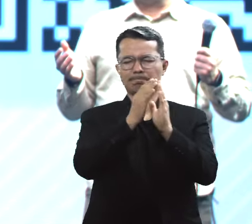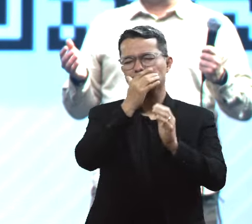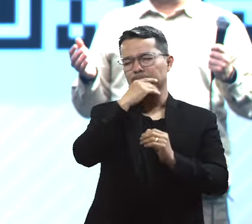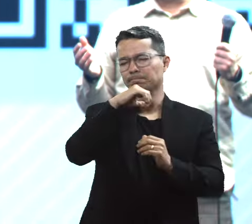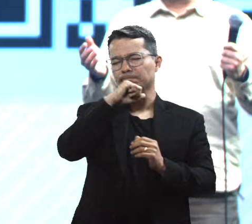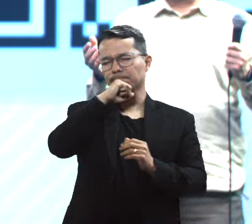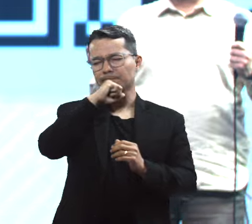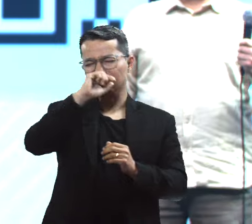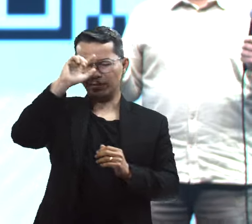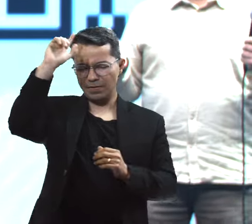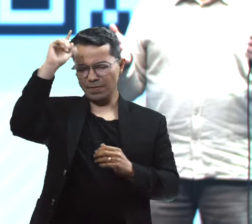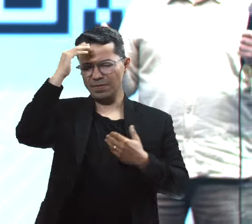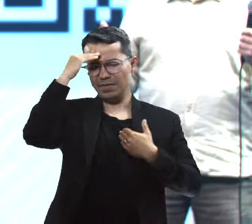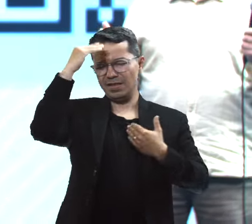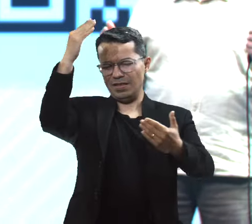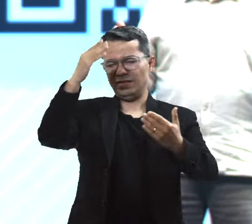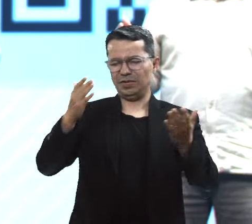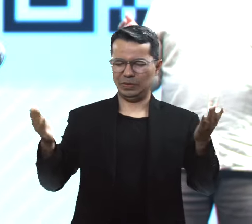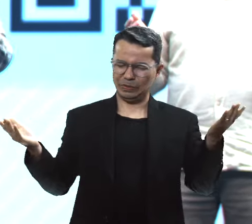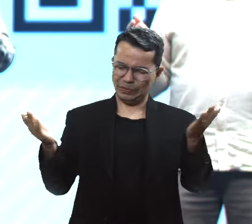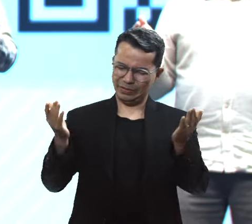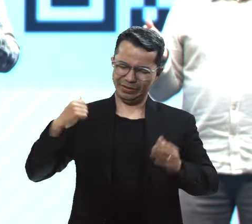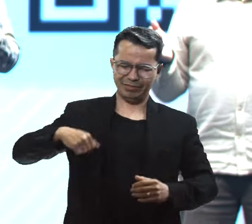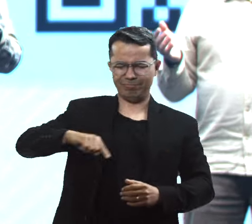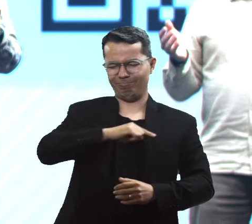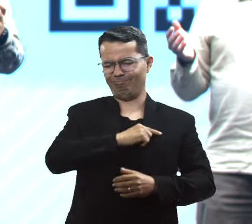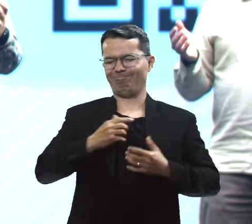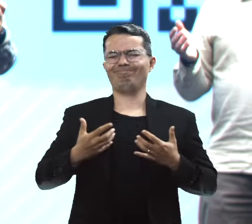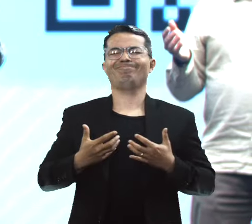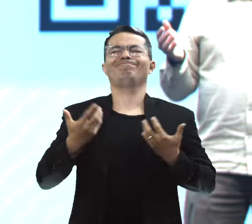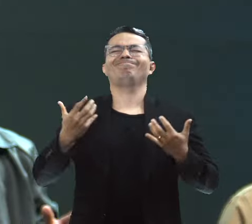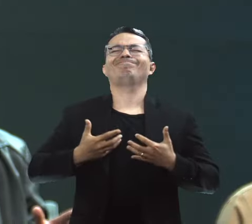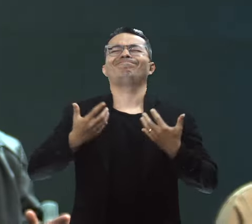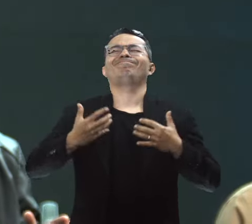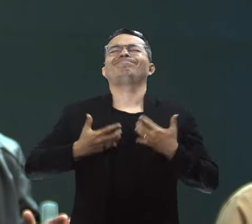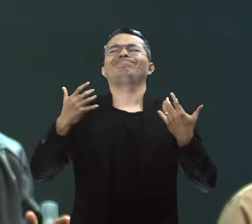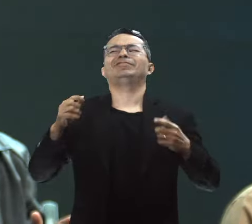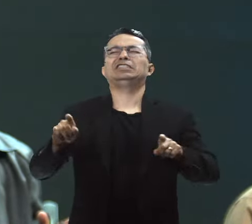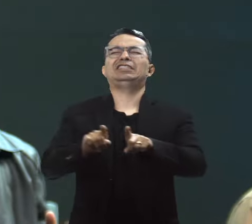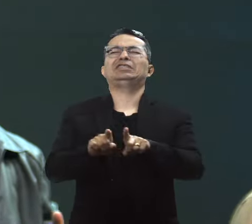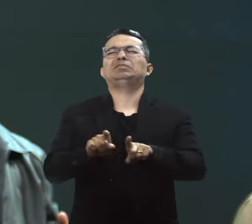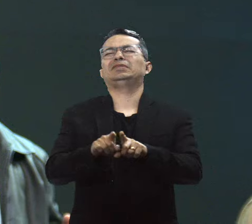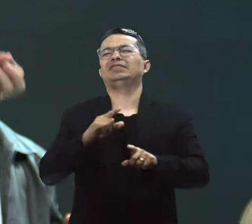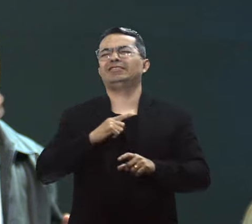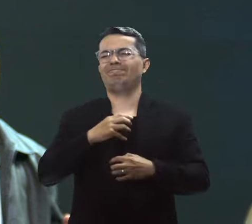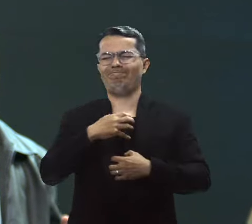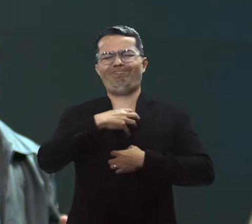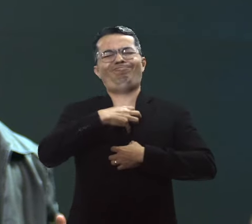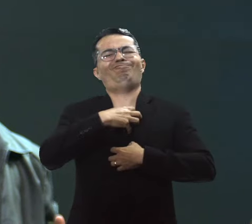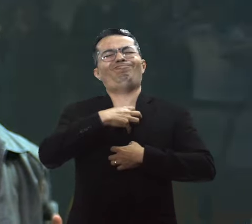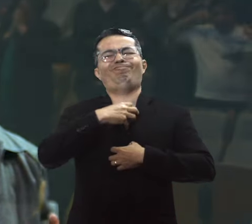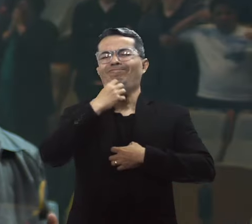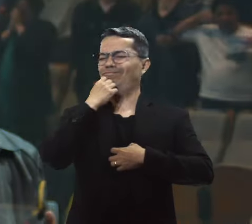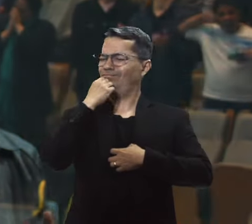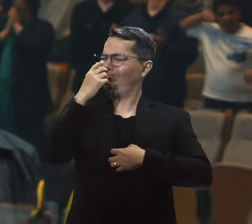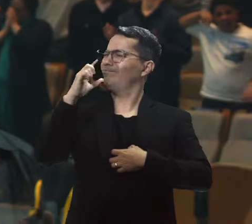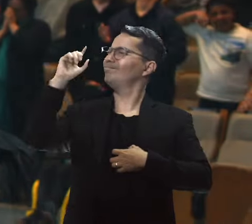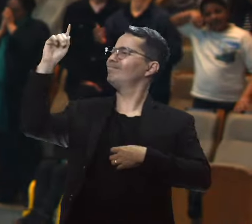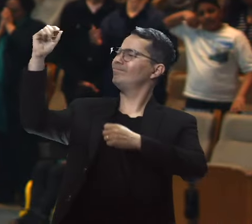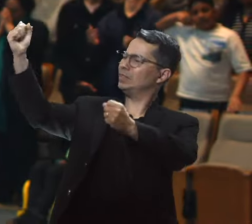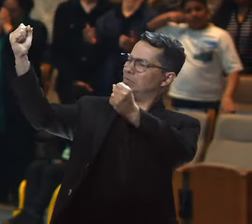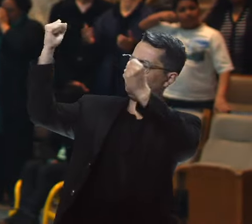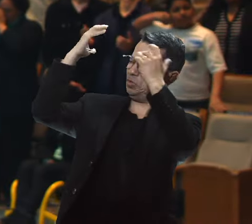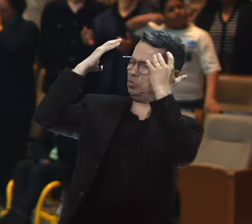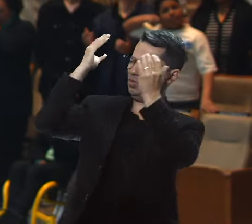frutifique em nossas vidas, que ela sim, Deus, nos constranja, nos abençoe, nos faça